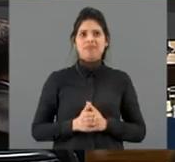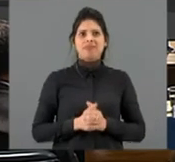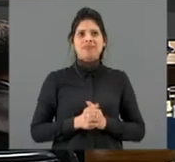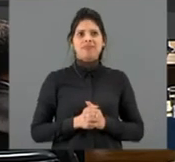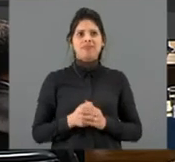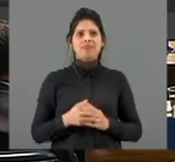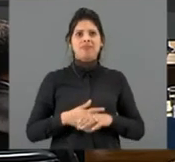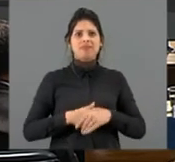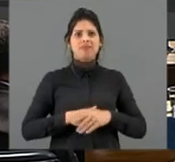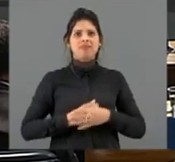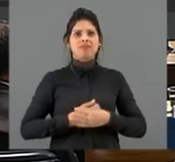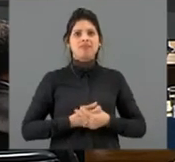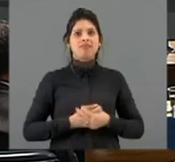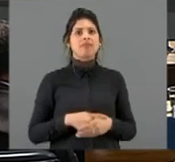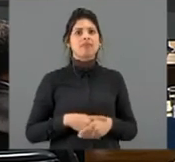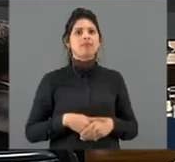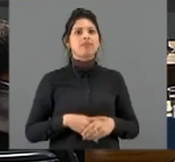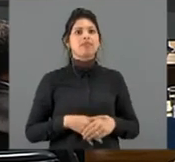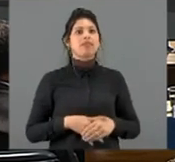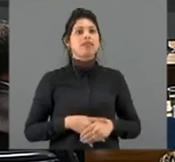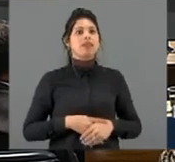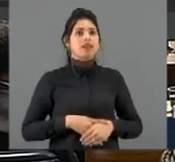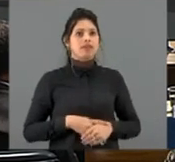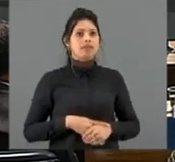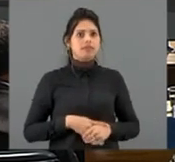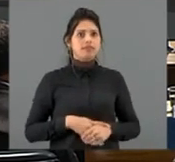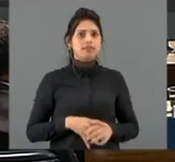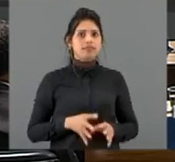Presidente, caros colegas, eu confesso que